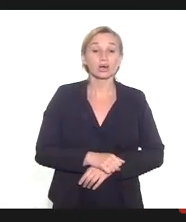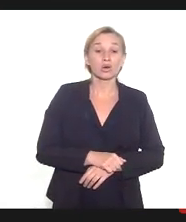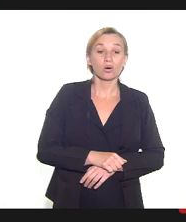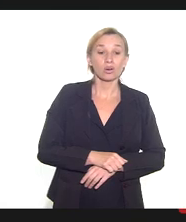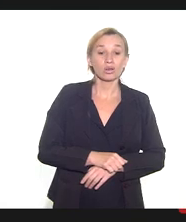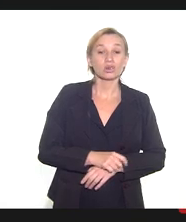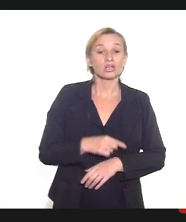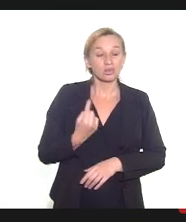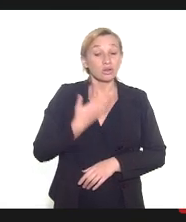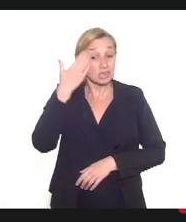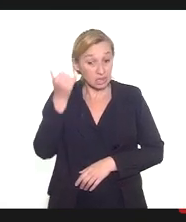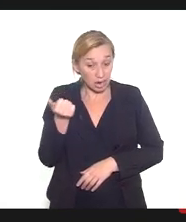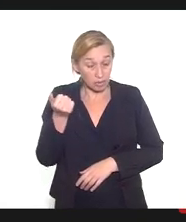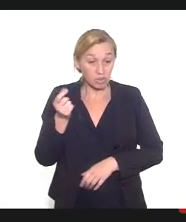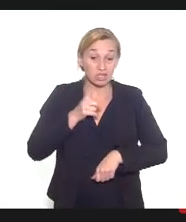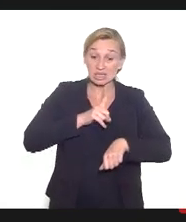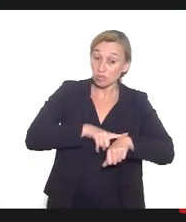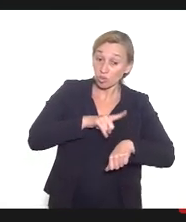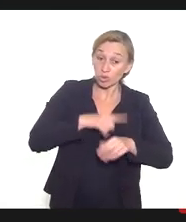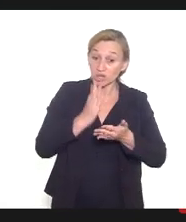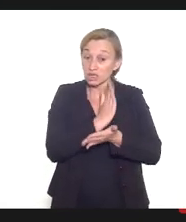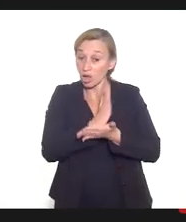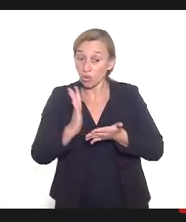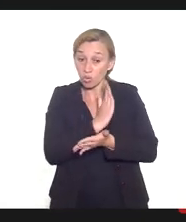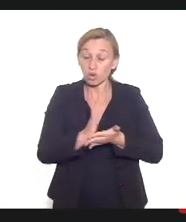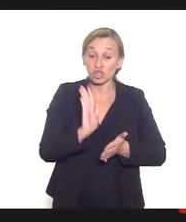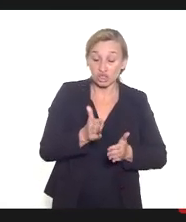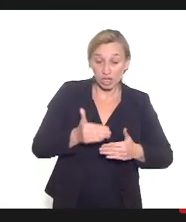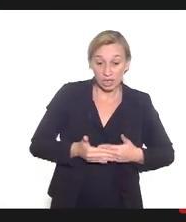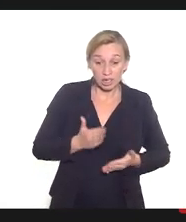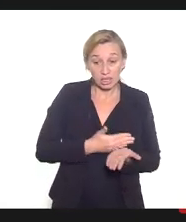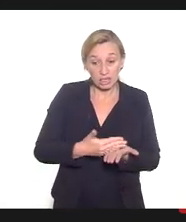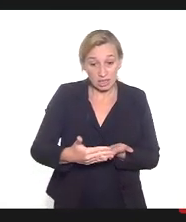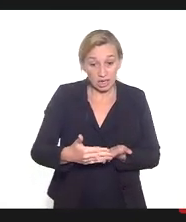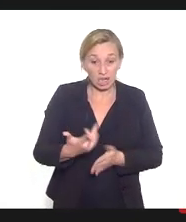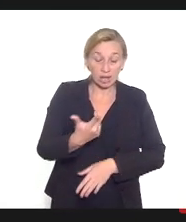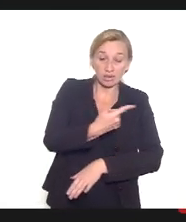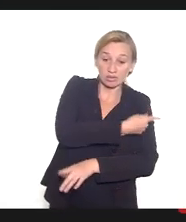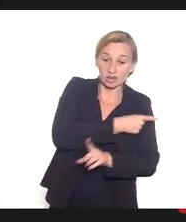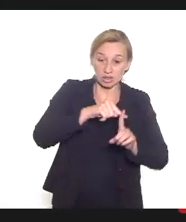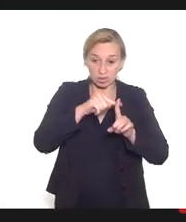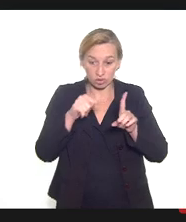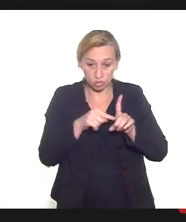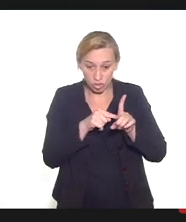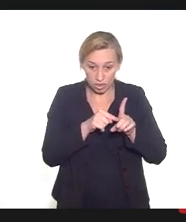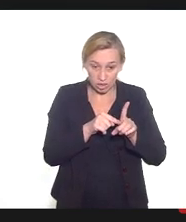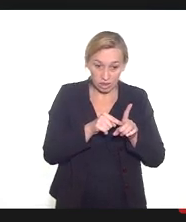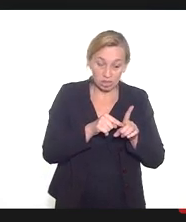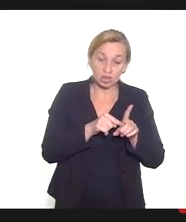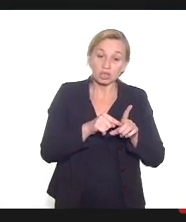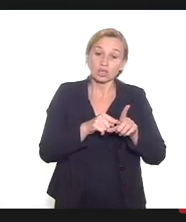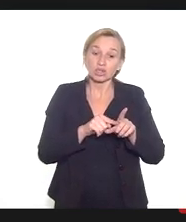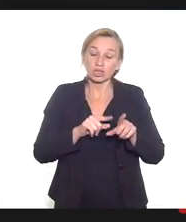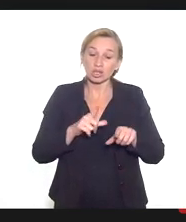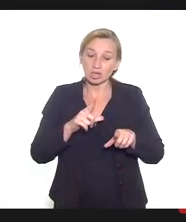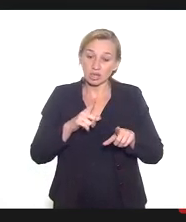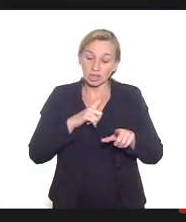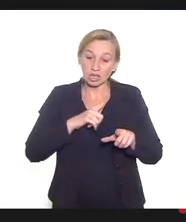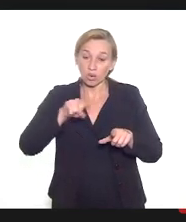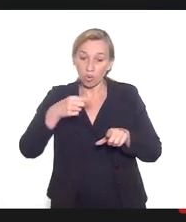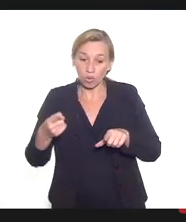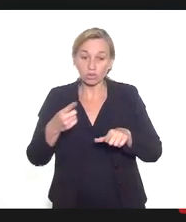a gente sabe que neste momento alguns já reiniciaram a vacinação de gestantes com comorbidades as cidades que